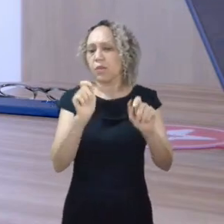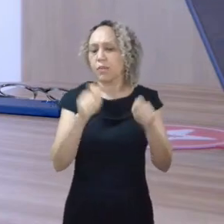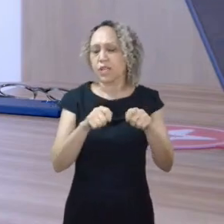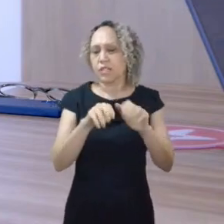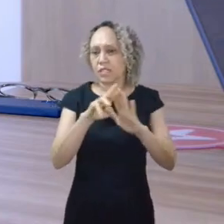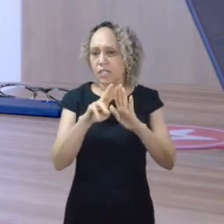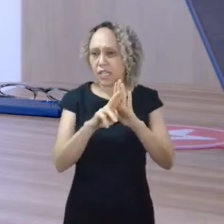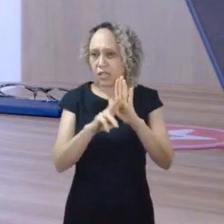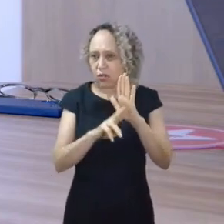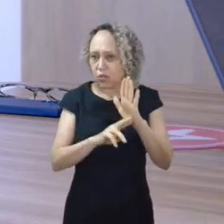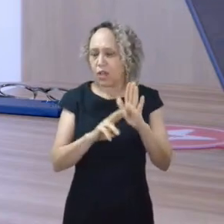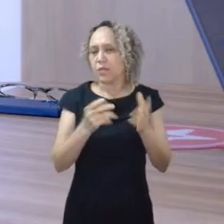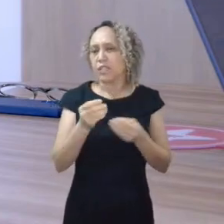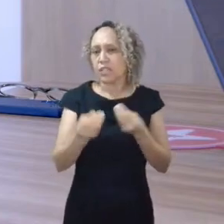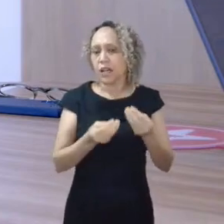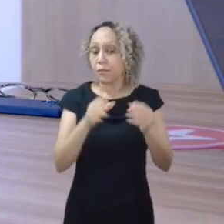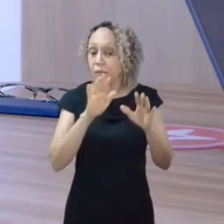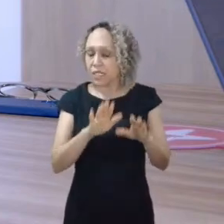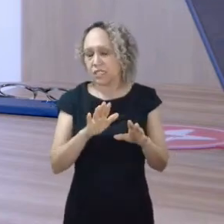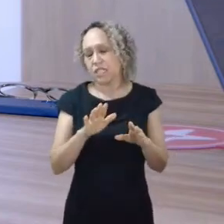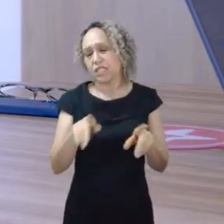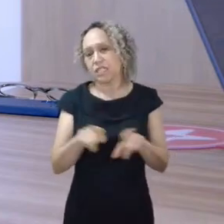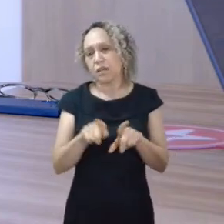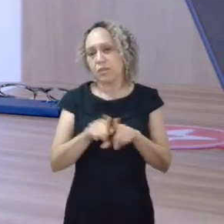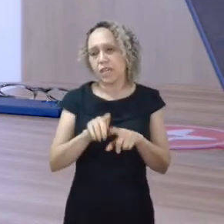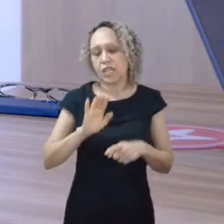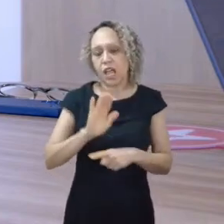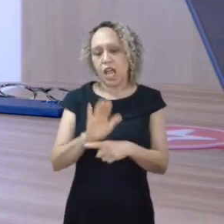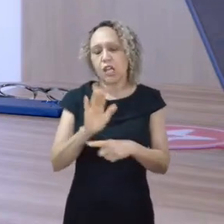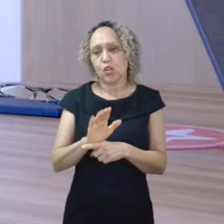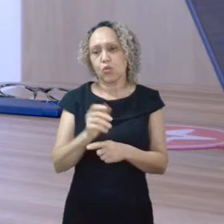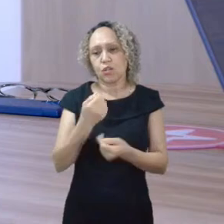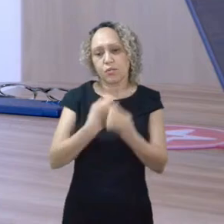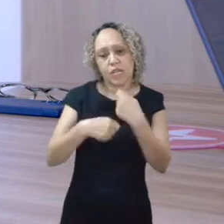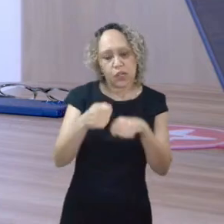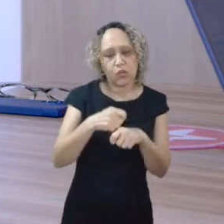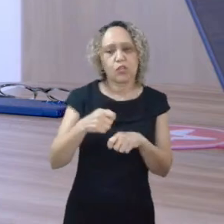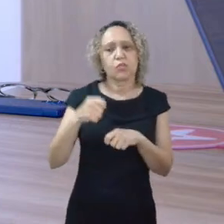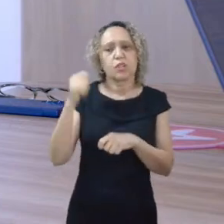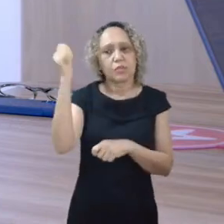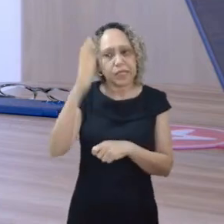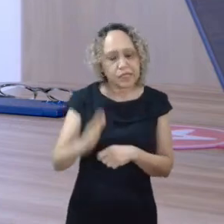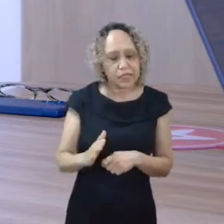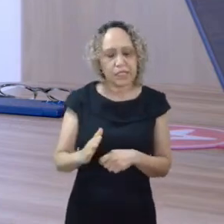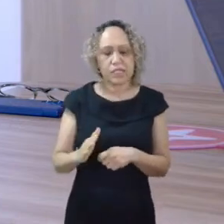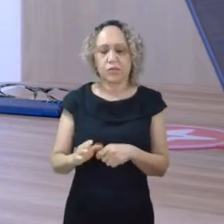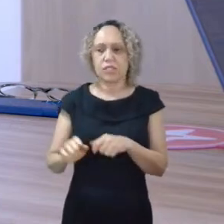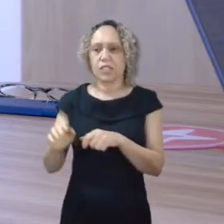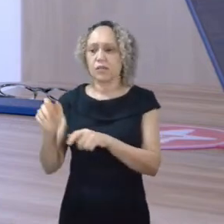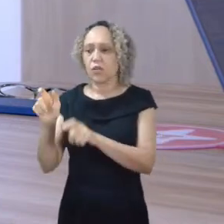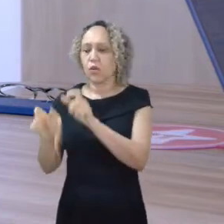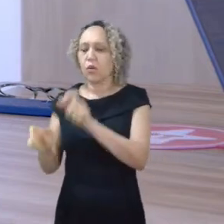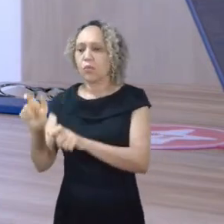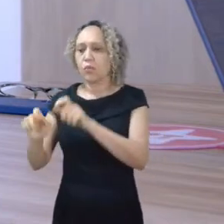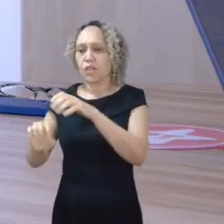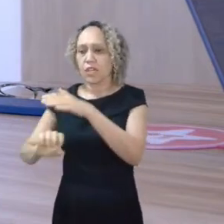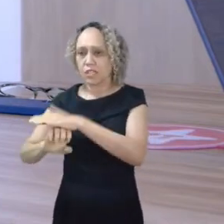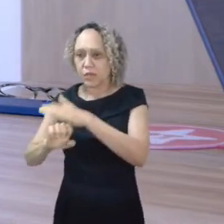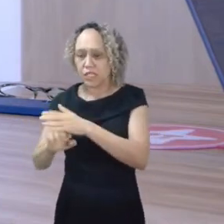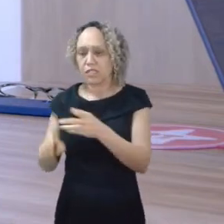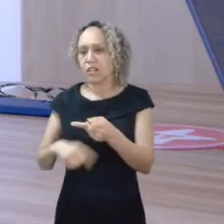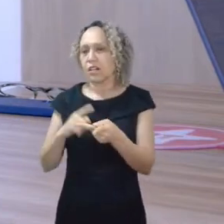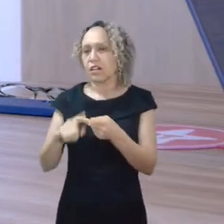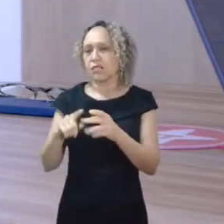relevante para a economia brasileira. Então são utilizados por empresários, são utilizados por pequenos empreendedores, e você fazer uma suspensão de